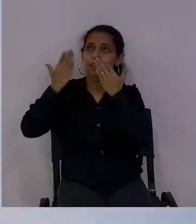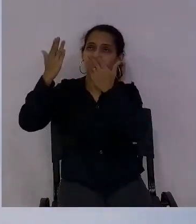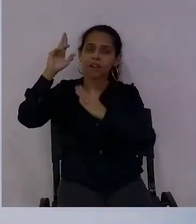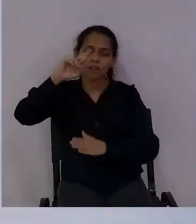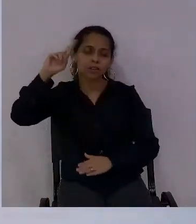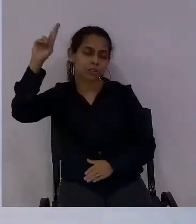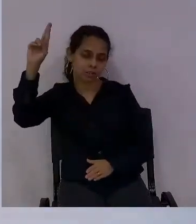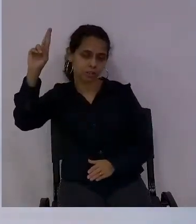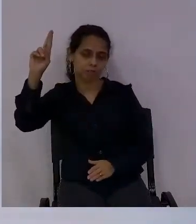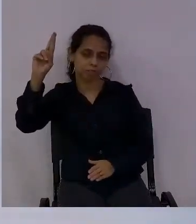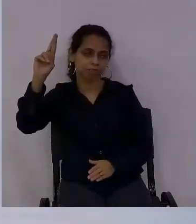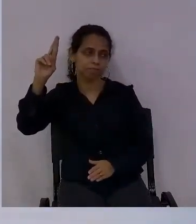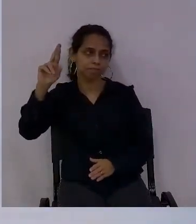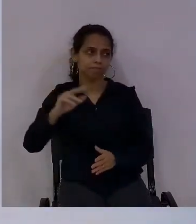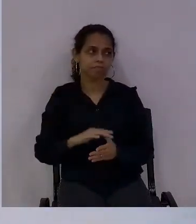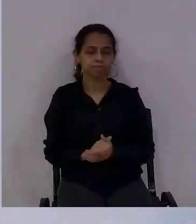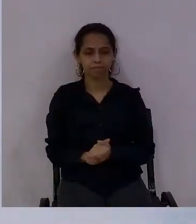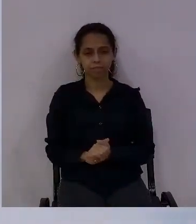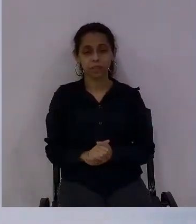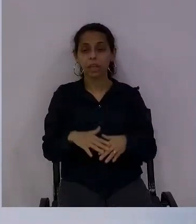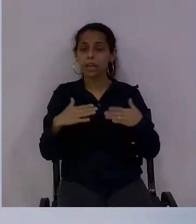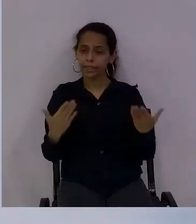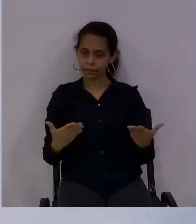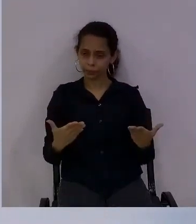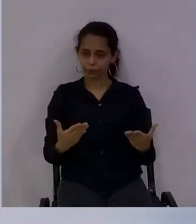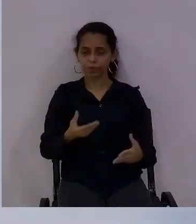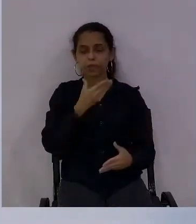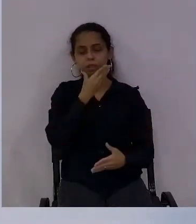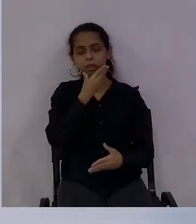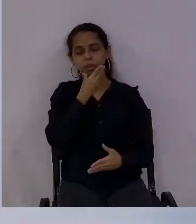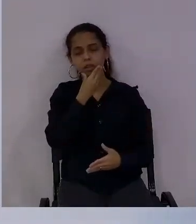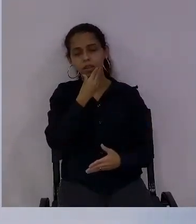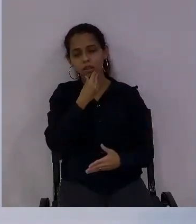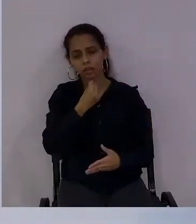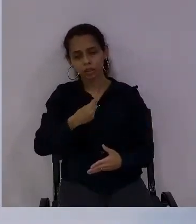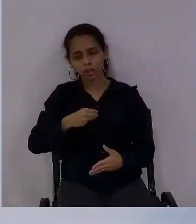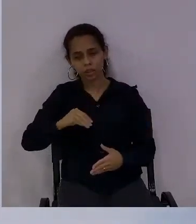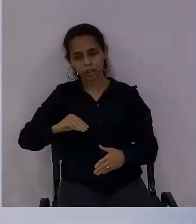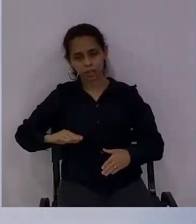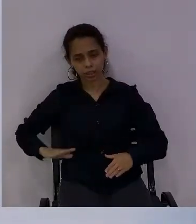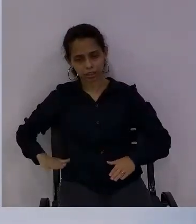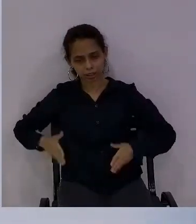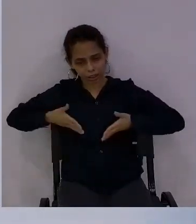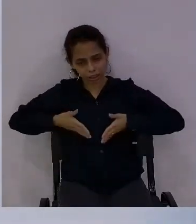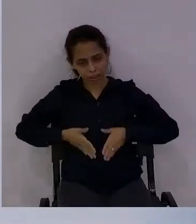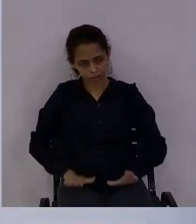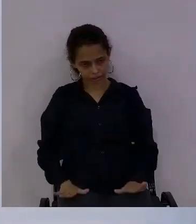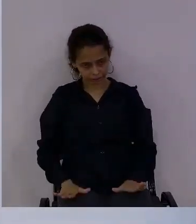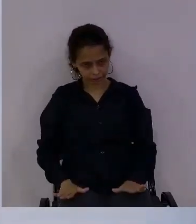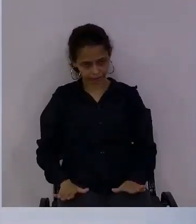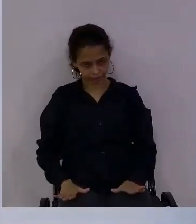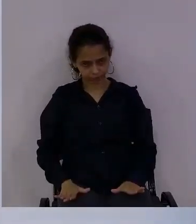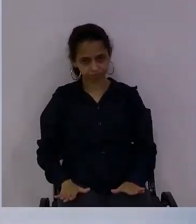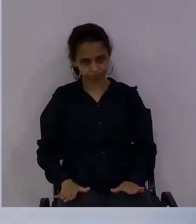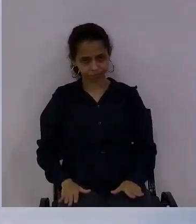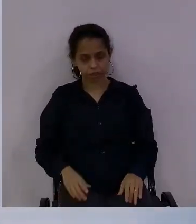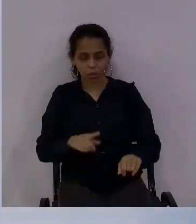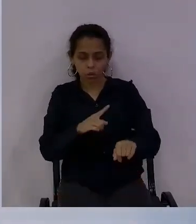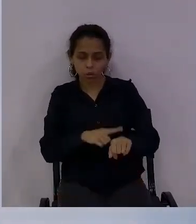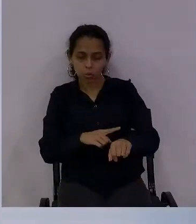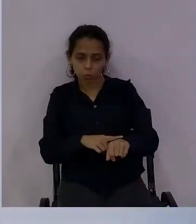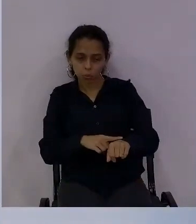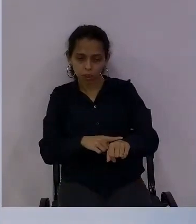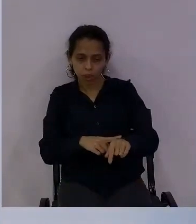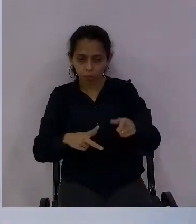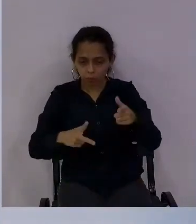acompanhe comigo. A criança nascia, tinha o tempo para a sua circuncisão, passava-se então 40 dias